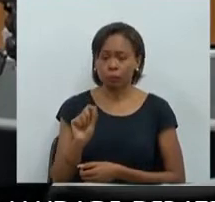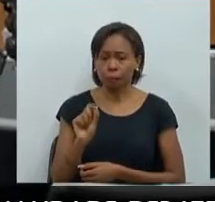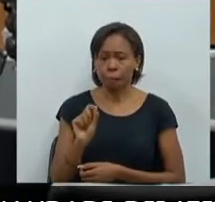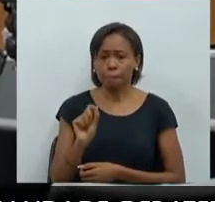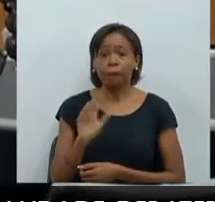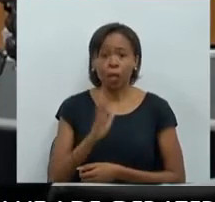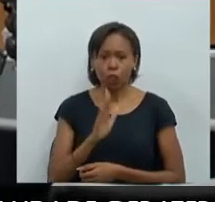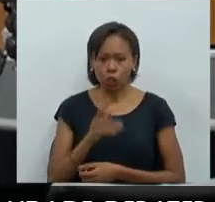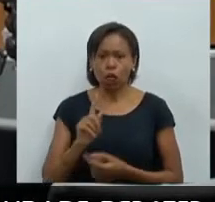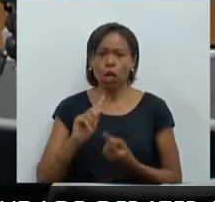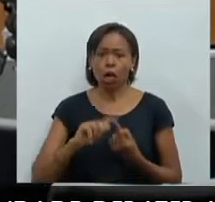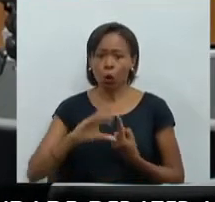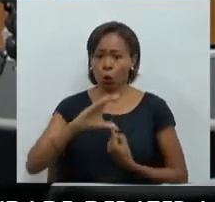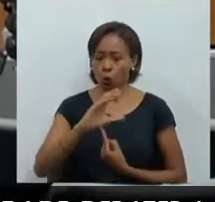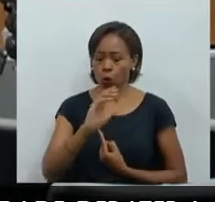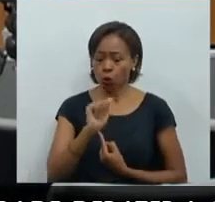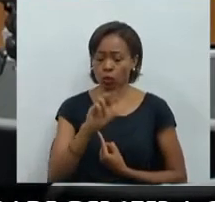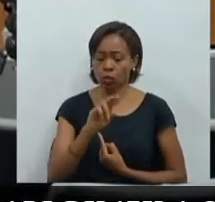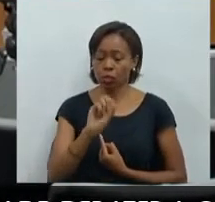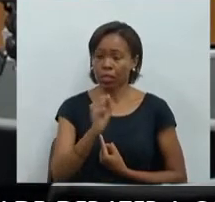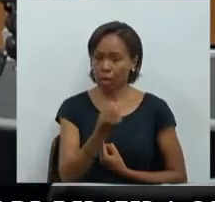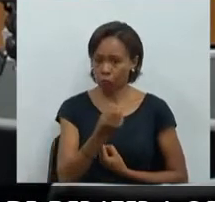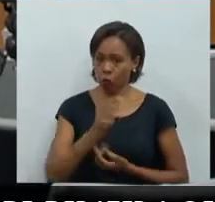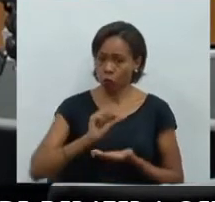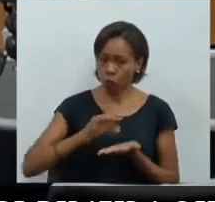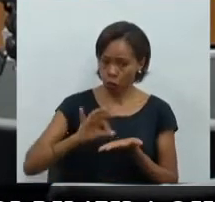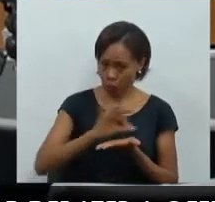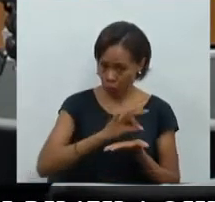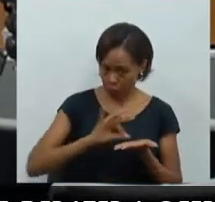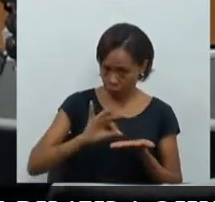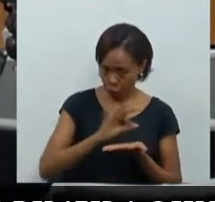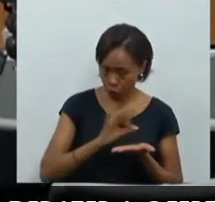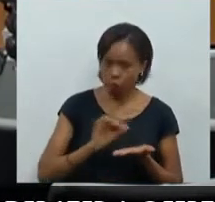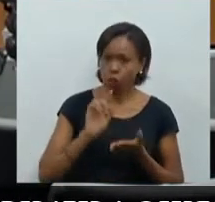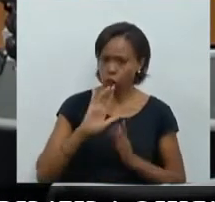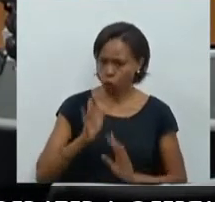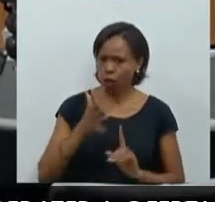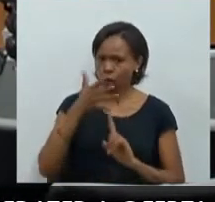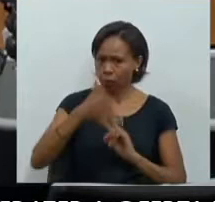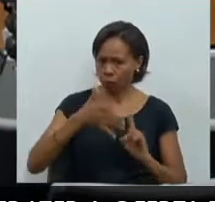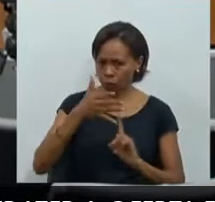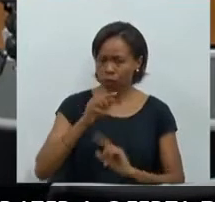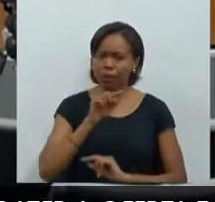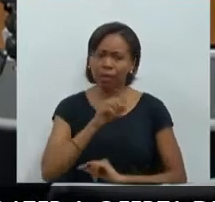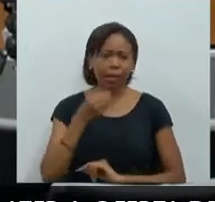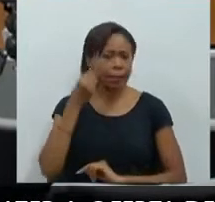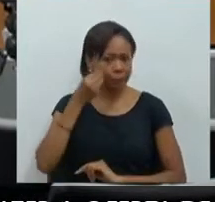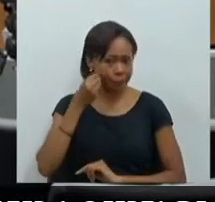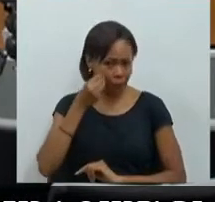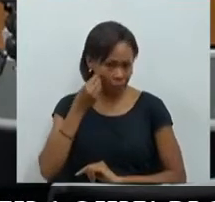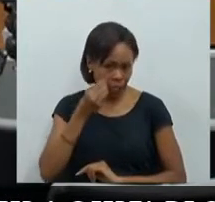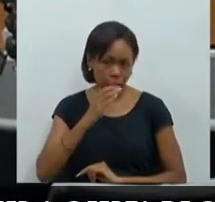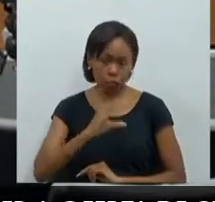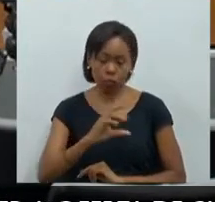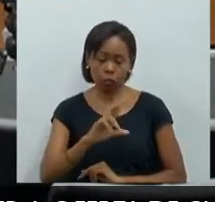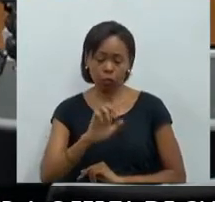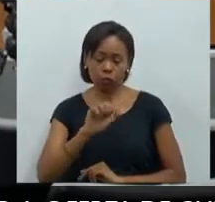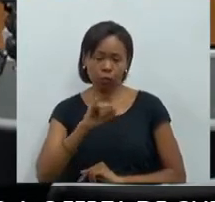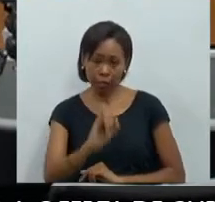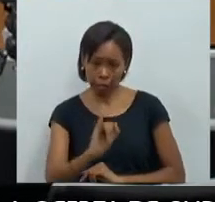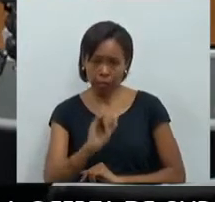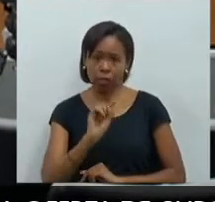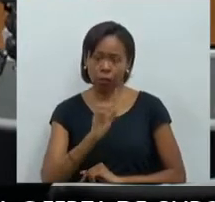já a participação do Carlos, que é lá de Diamantina, citou Vossa Excelência, como conhece lá o CREI, está indo bem, fez